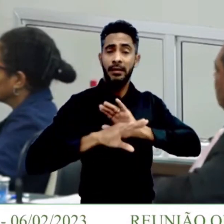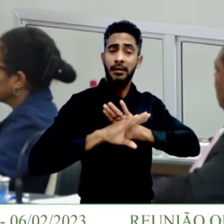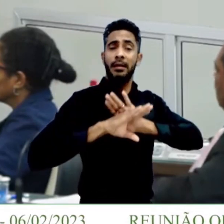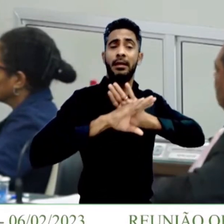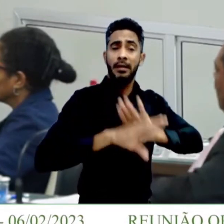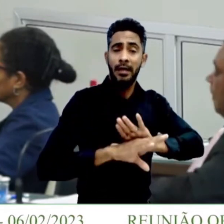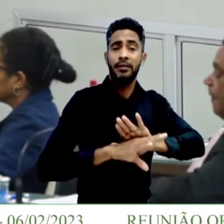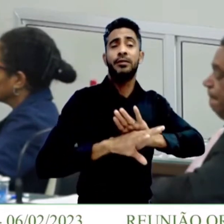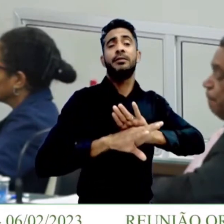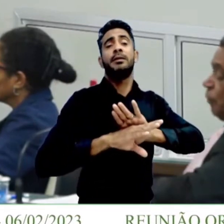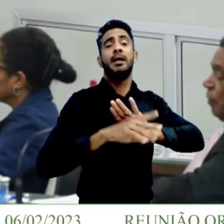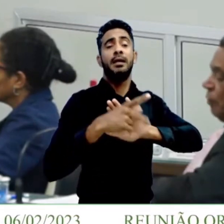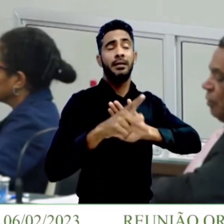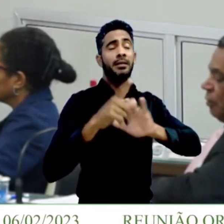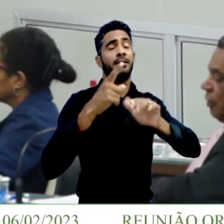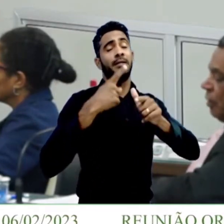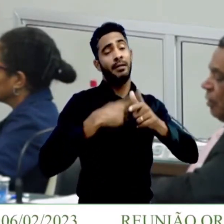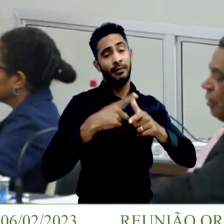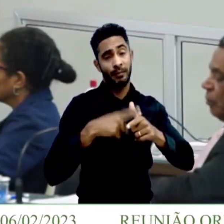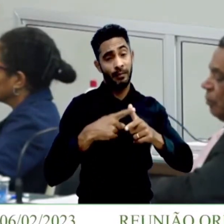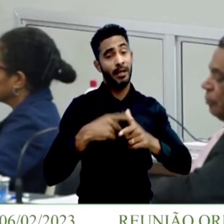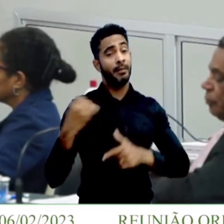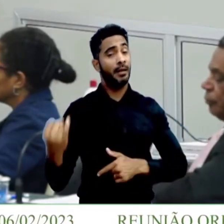para essa importante causa.